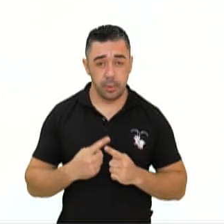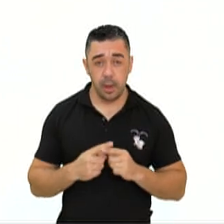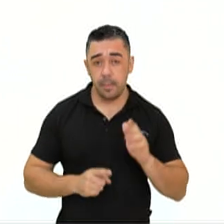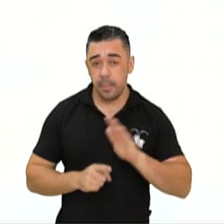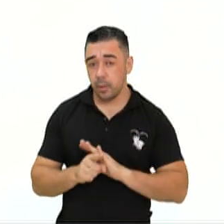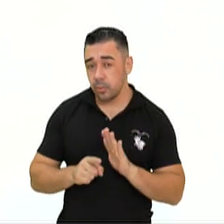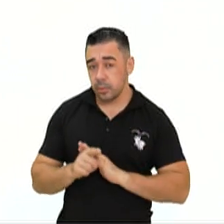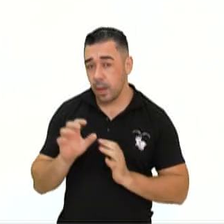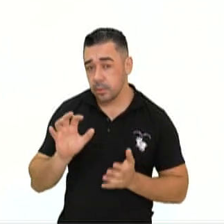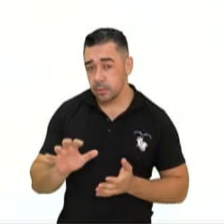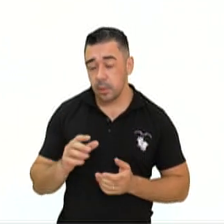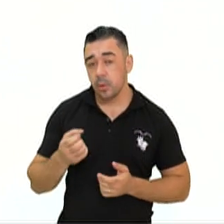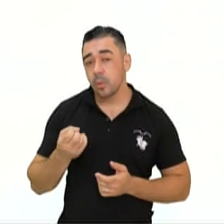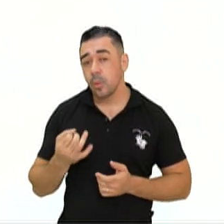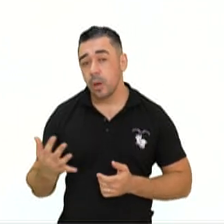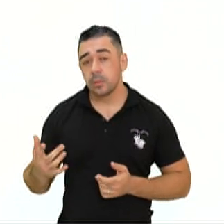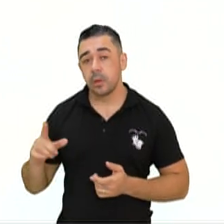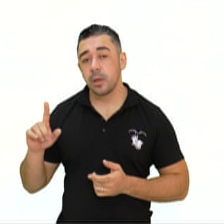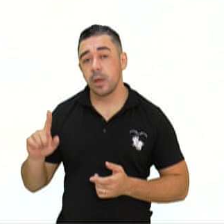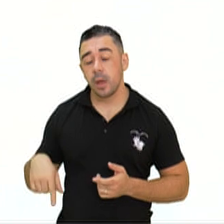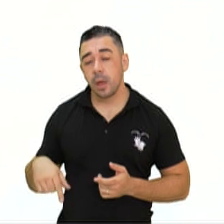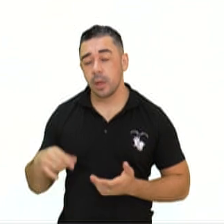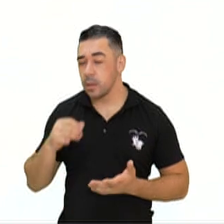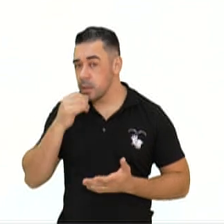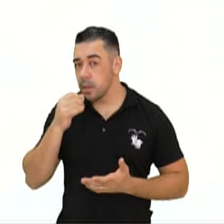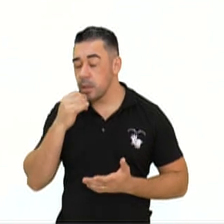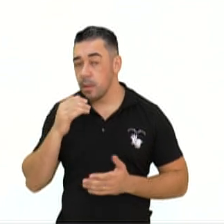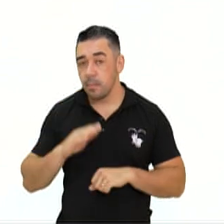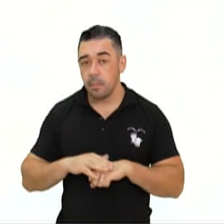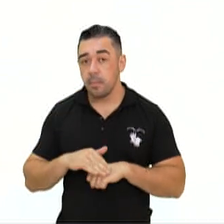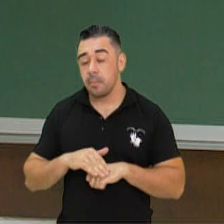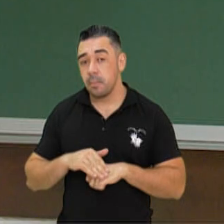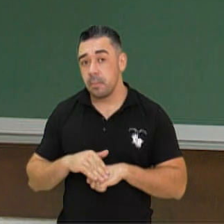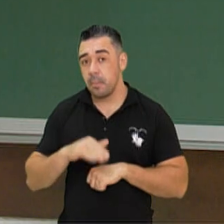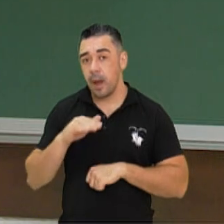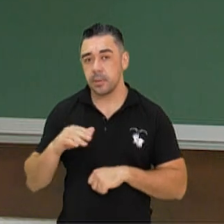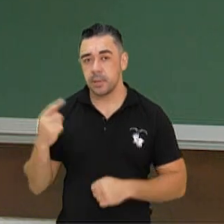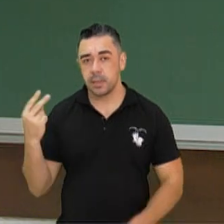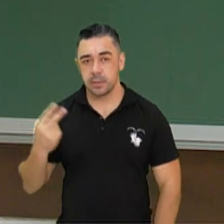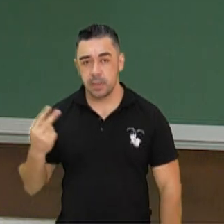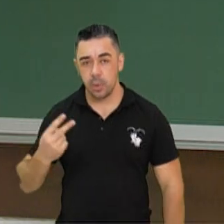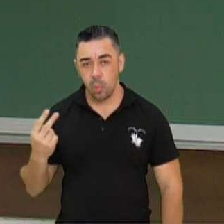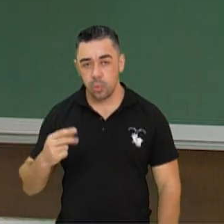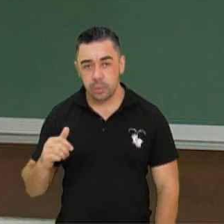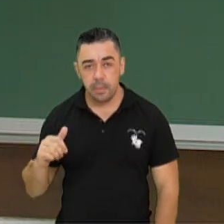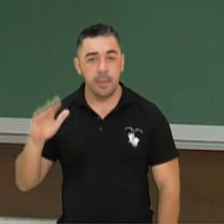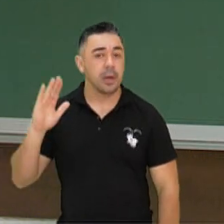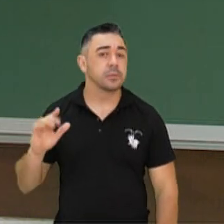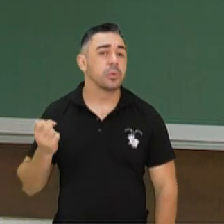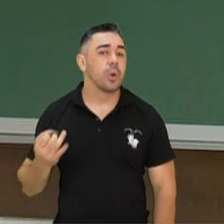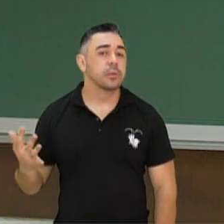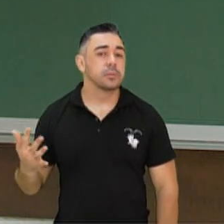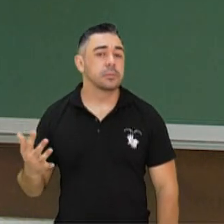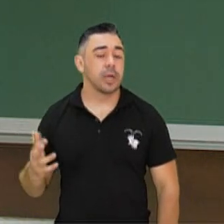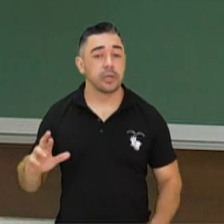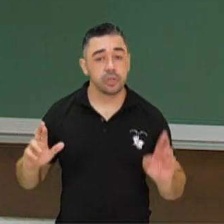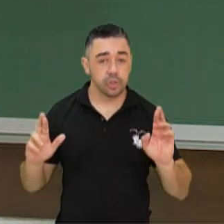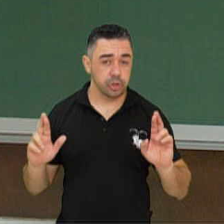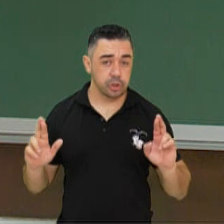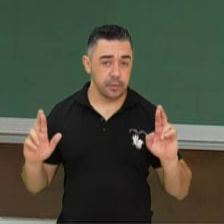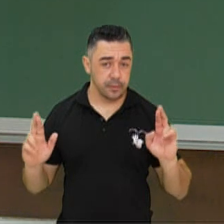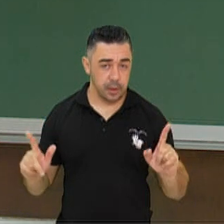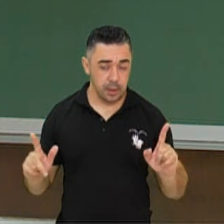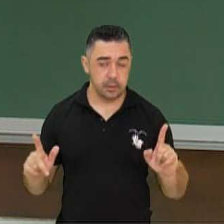é, em quanto que vai aumentar o raio da segunda cisterna? Então, a